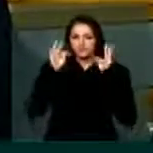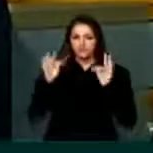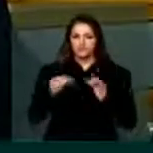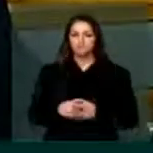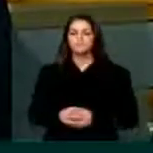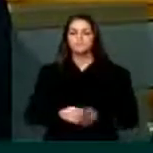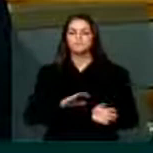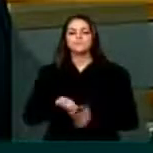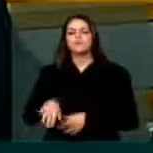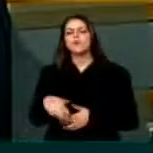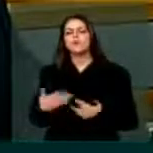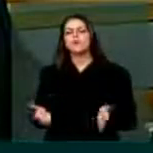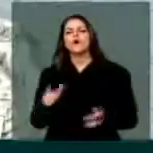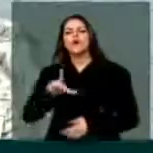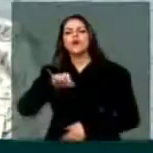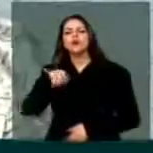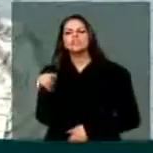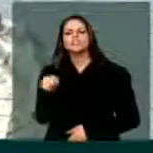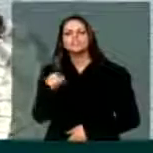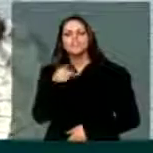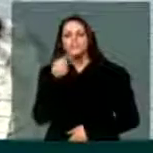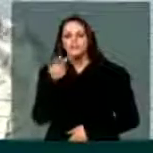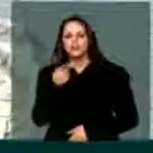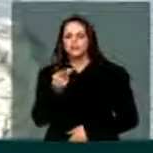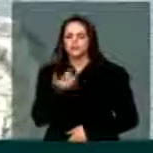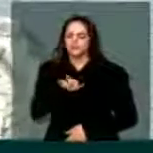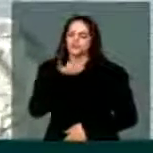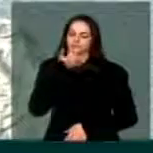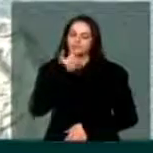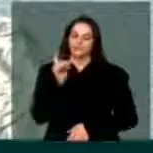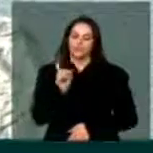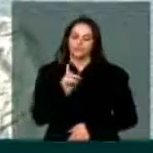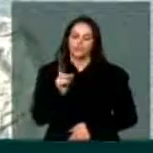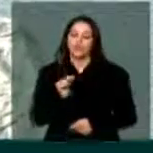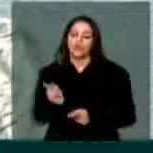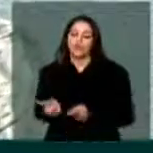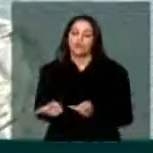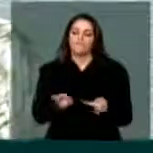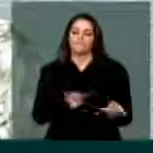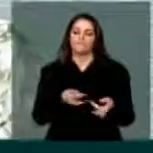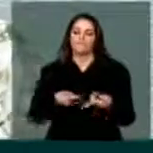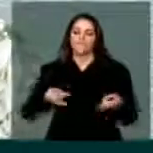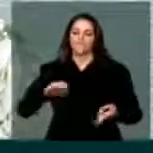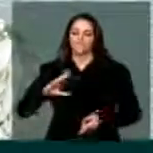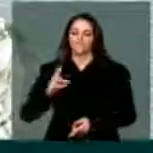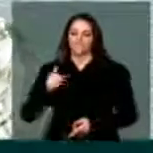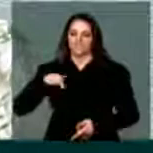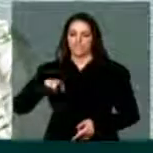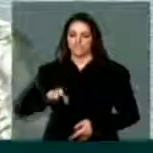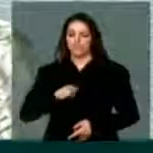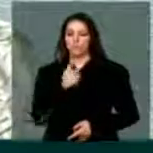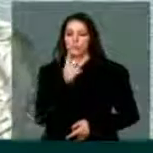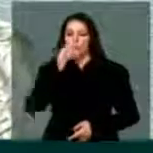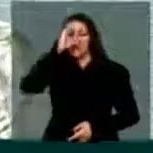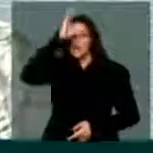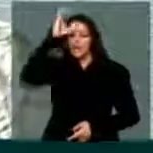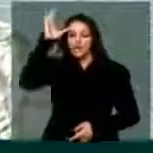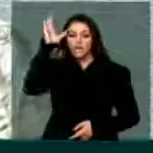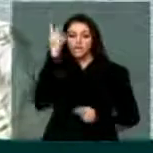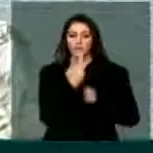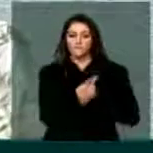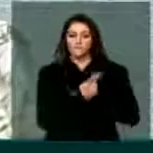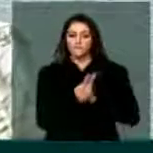foi essa que a senhora levou esses cheques? Né? Não, Excelência, desculpe. Eu tinha um cliente, me fez um